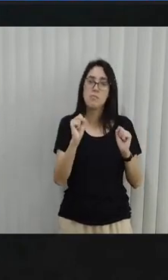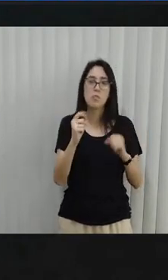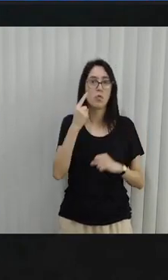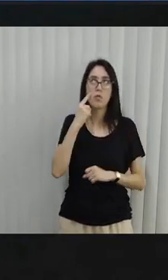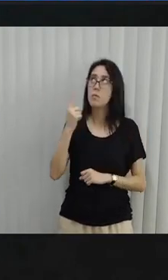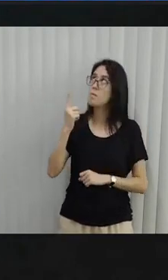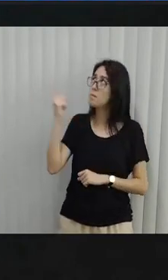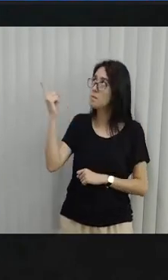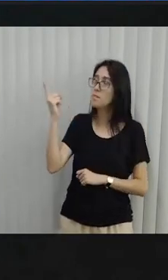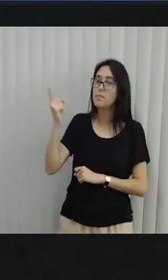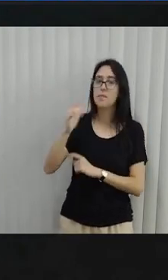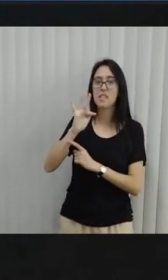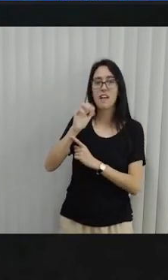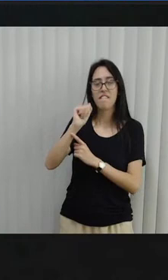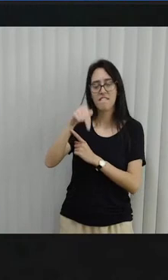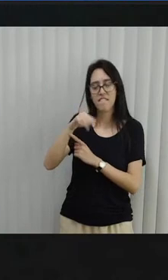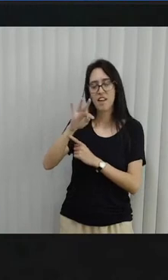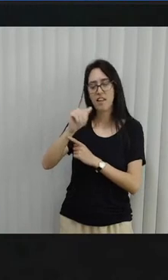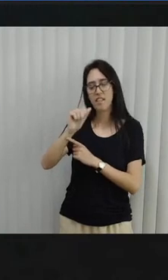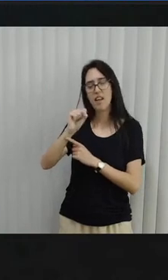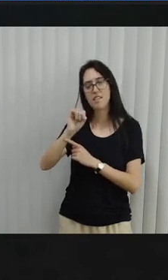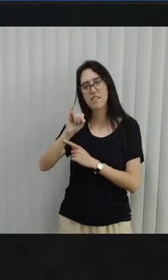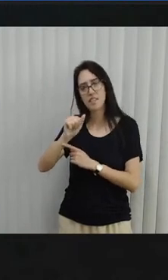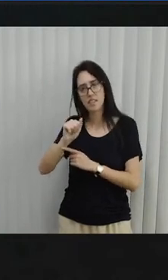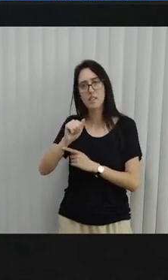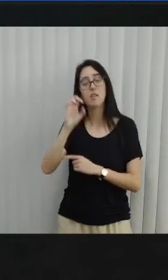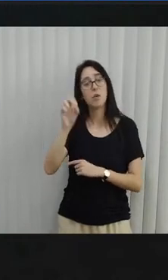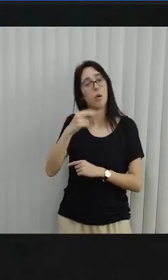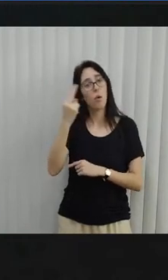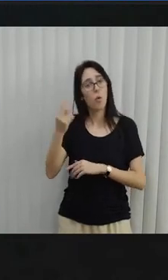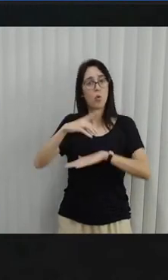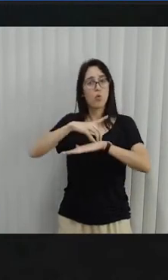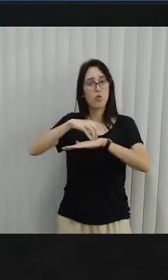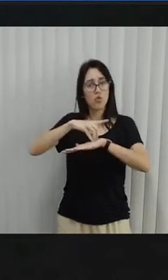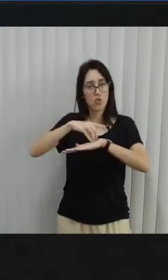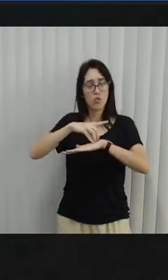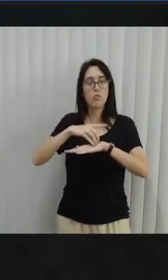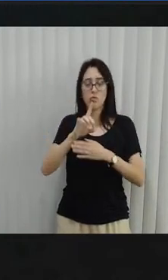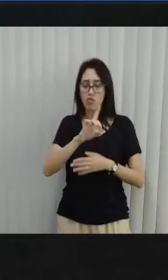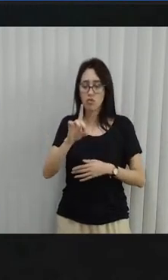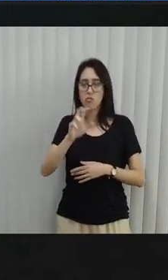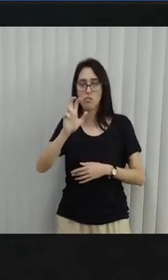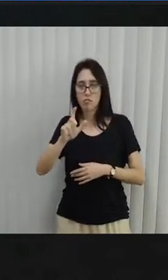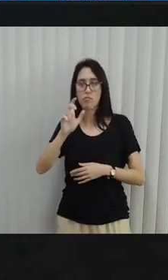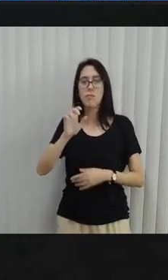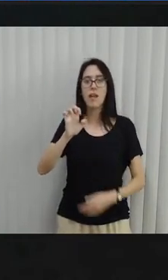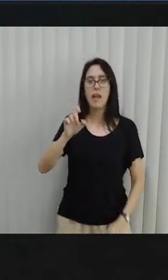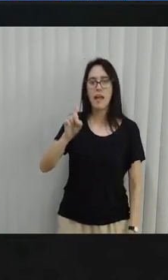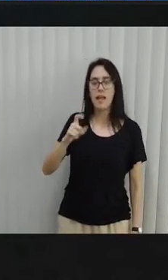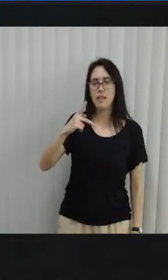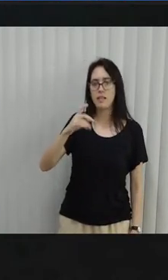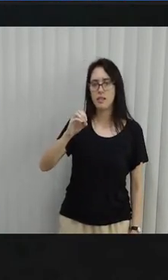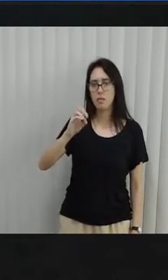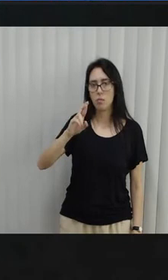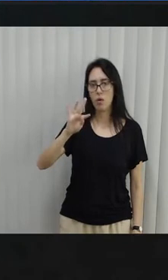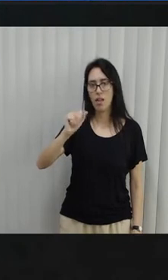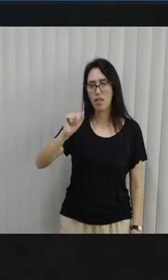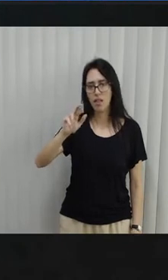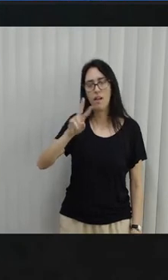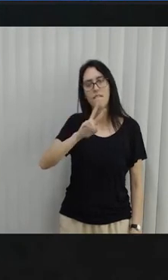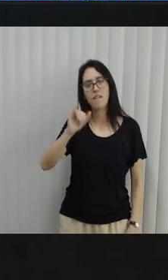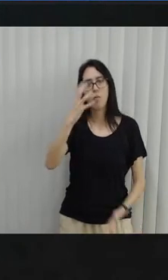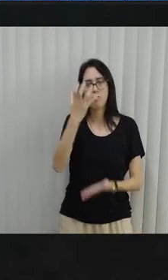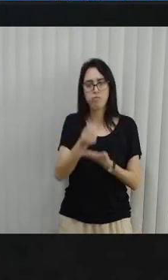fantasia, seleciona o ator que você quer, seja o Chão ou o Dino, clica com o botão direito e exportar, beleza? Aí ele vai fazer o download da imagem para